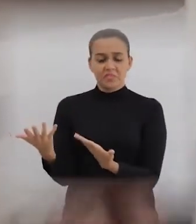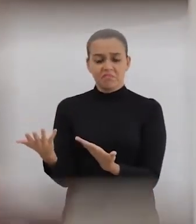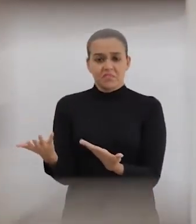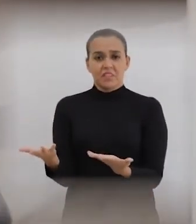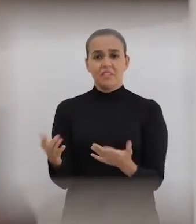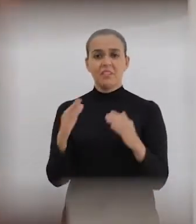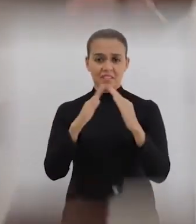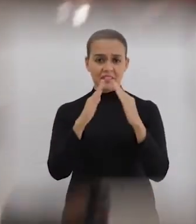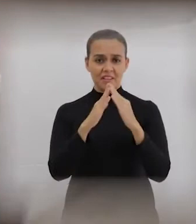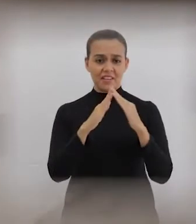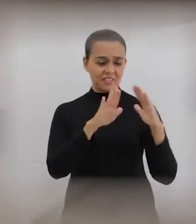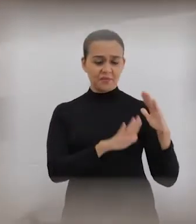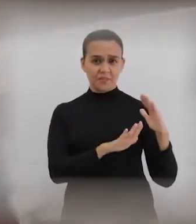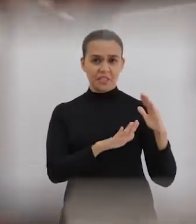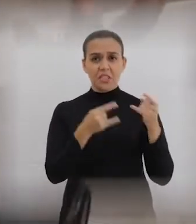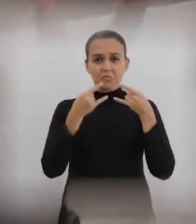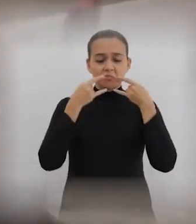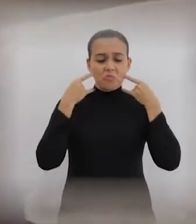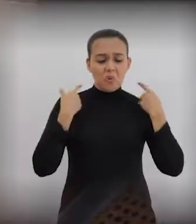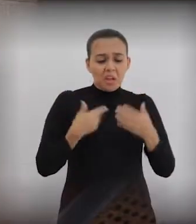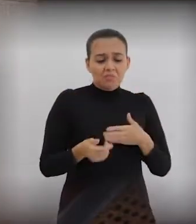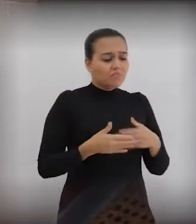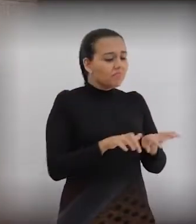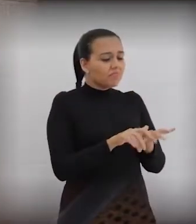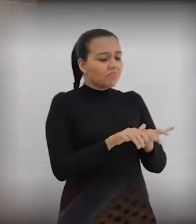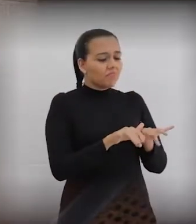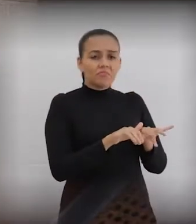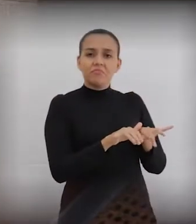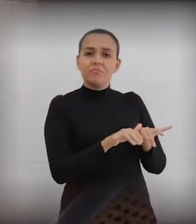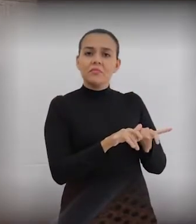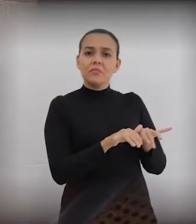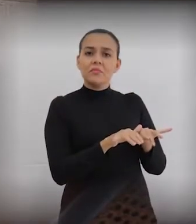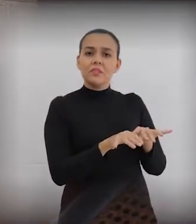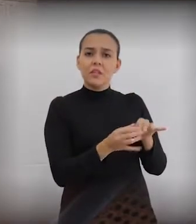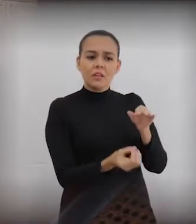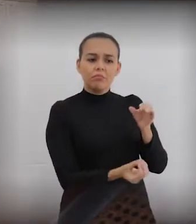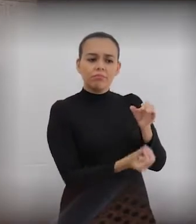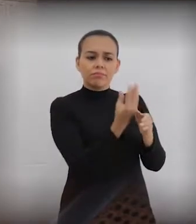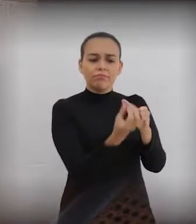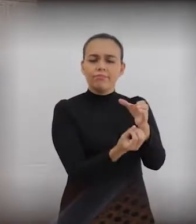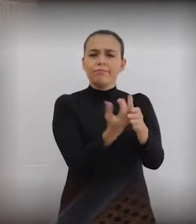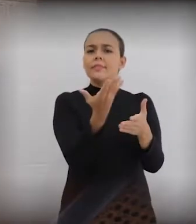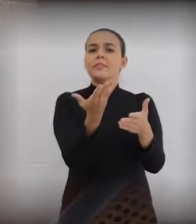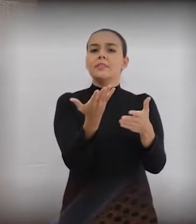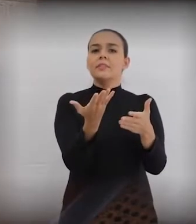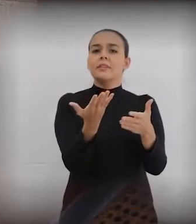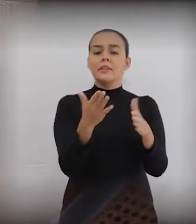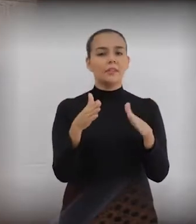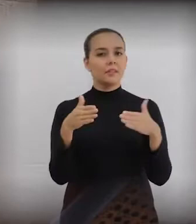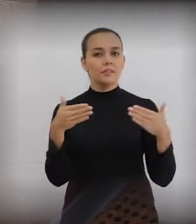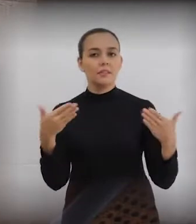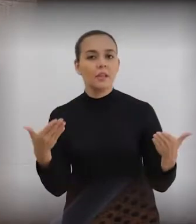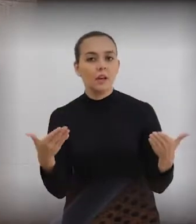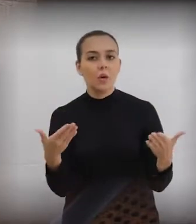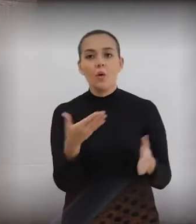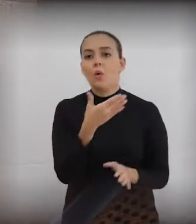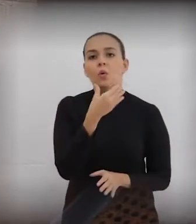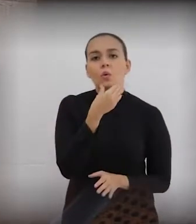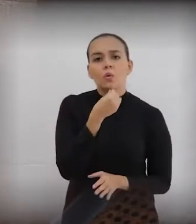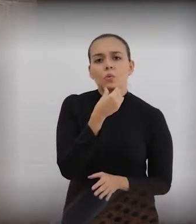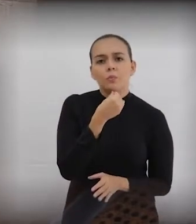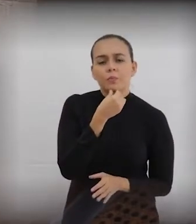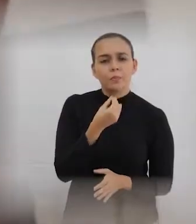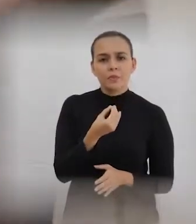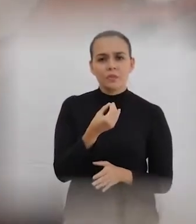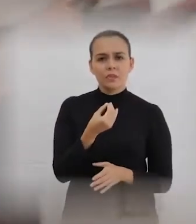cueca em casa, ele faz uma plataforma. Então, assim, a barreira de entrada para você criar alguma coisa diminuiu muito. Então, você vê, o próprio Mark Zuckerberg